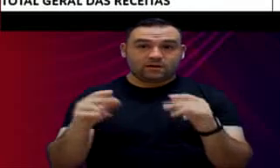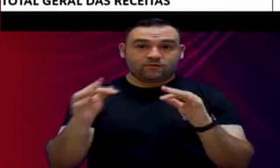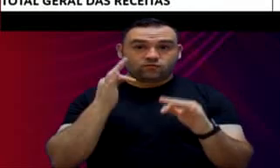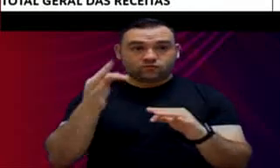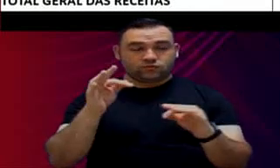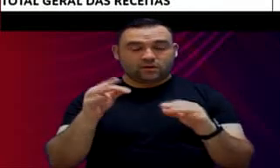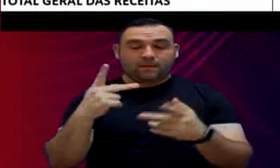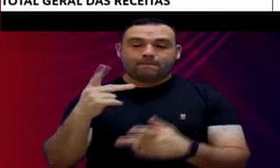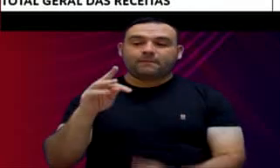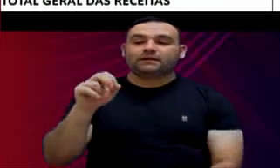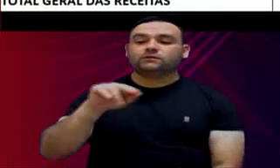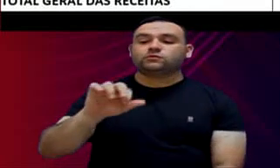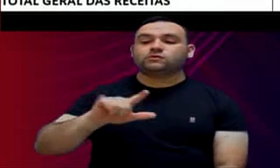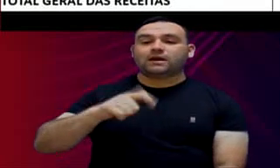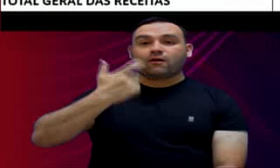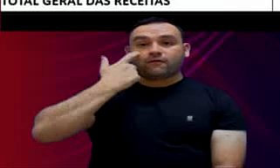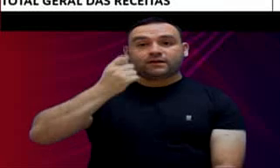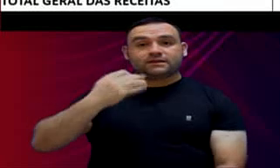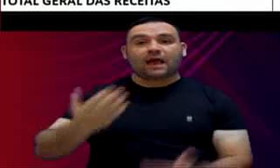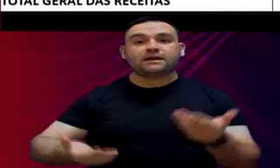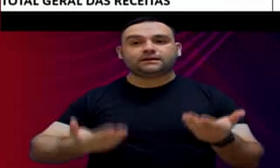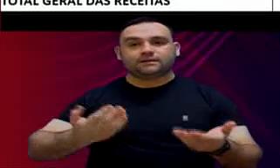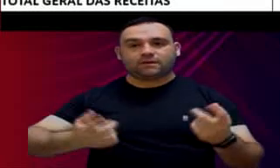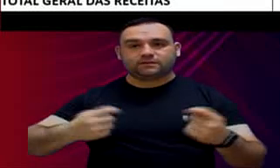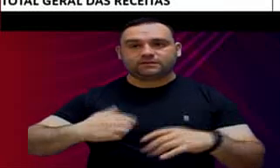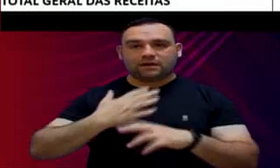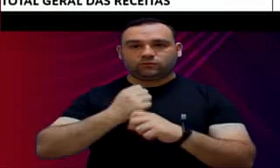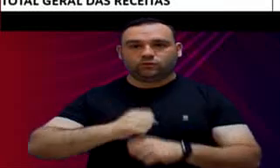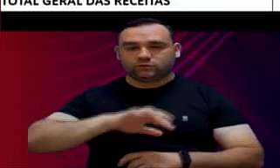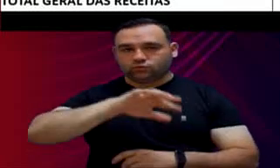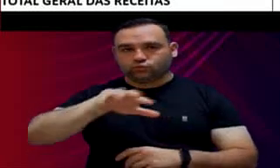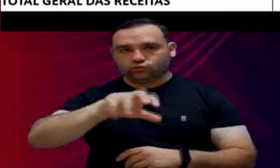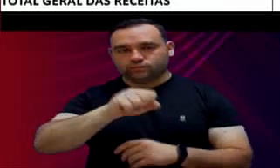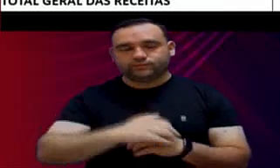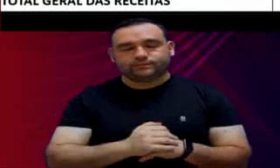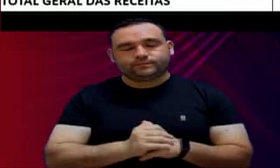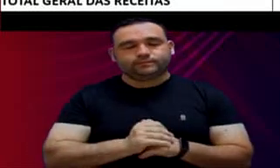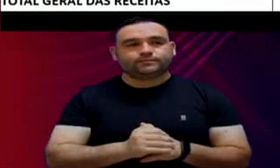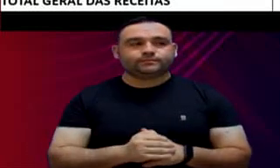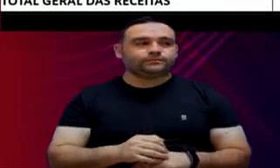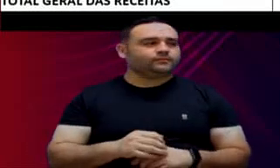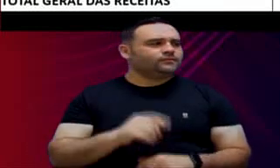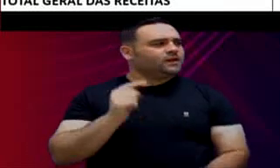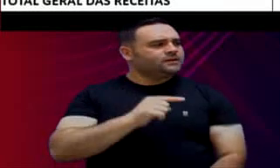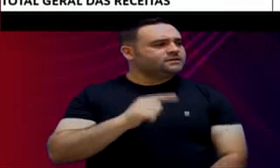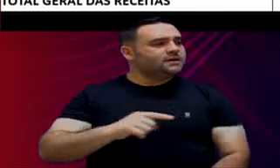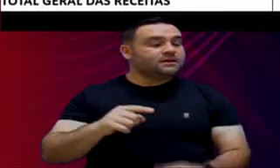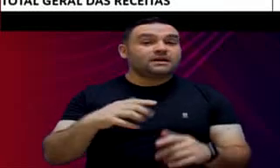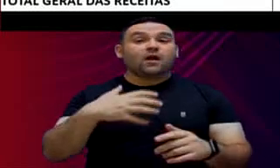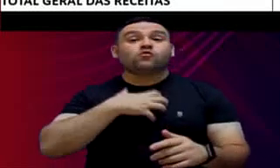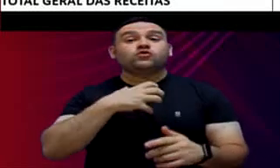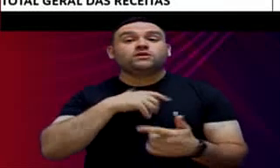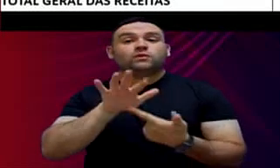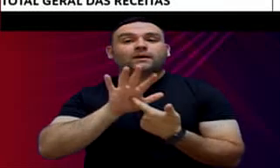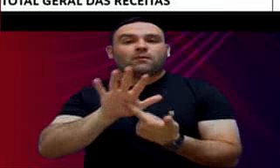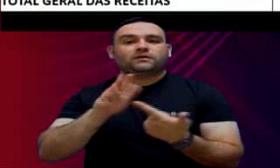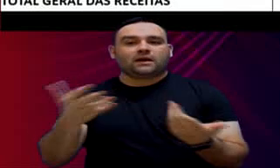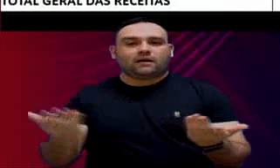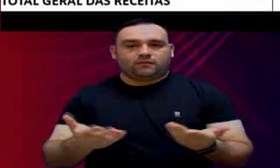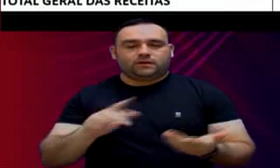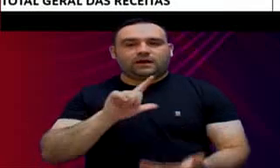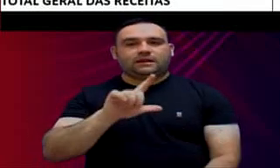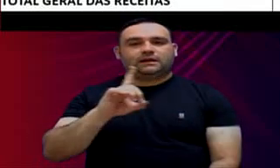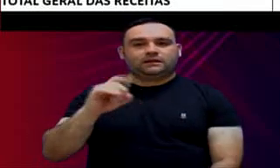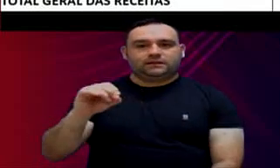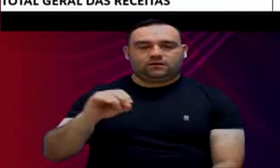do patronal para verificar que se equilibram as contas não isso é a forma que se apresenta isso aqui na